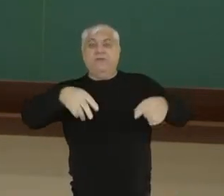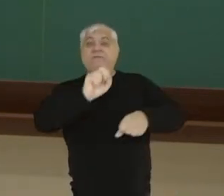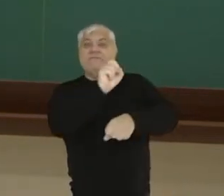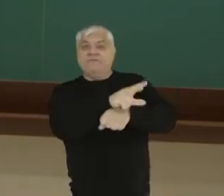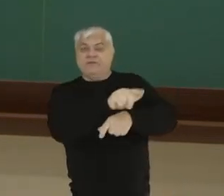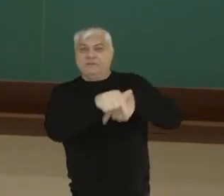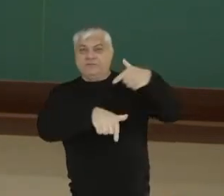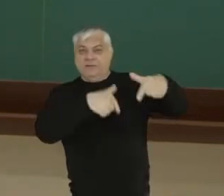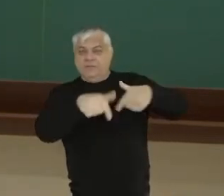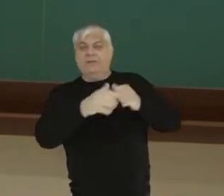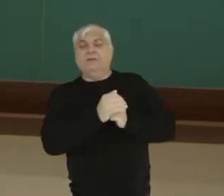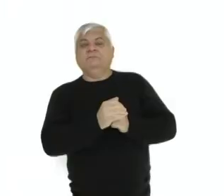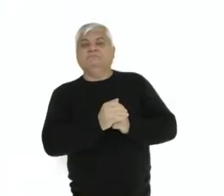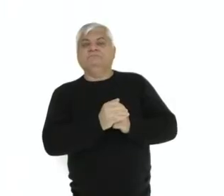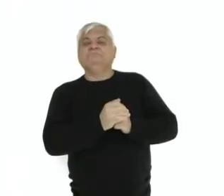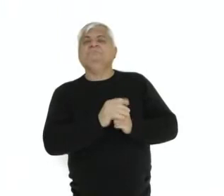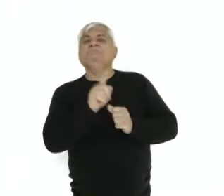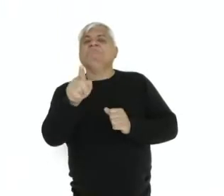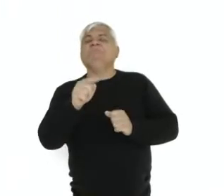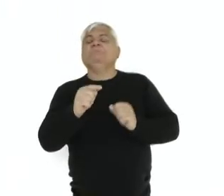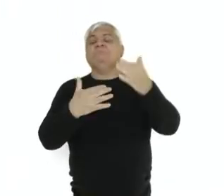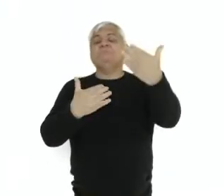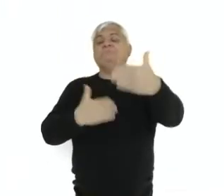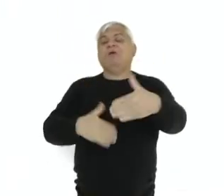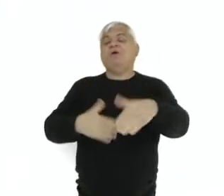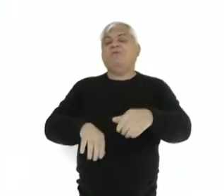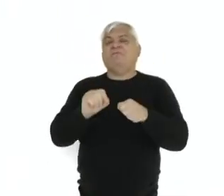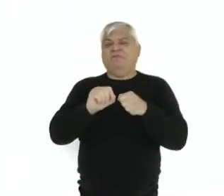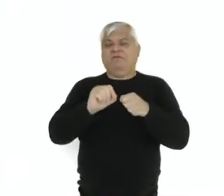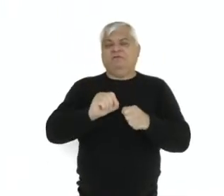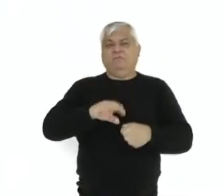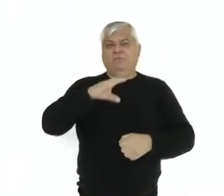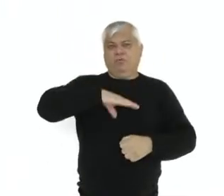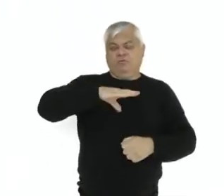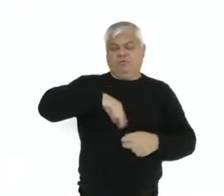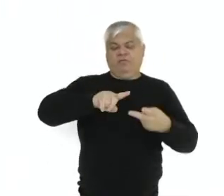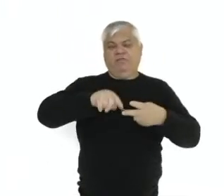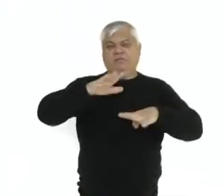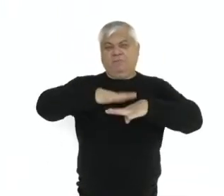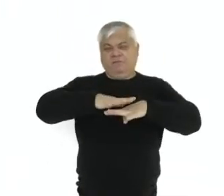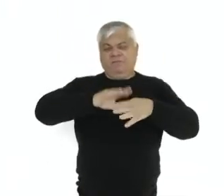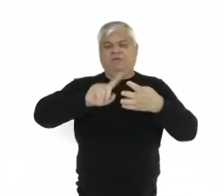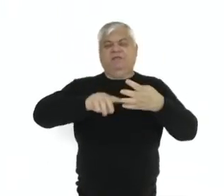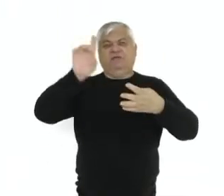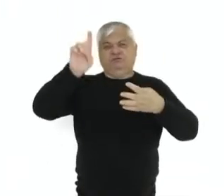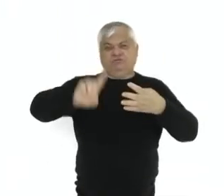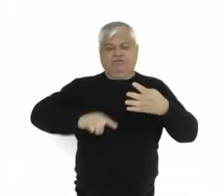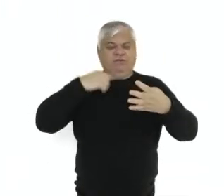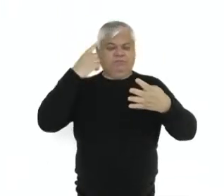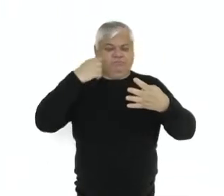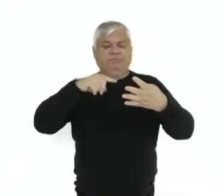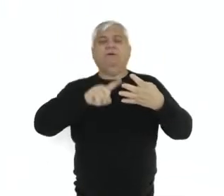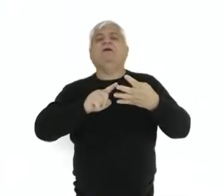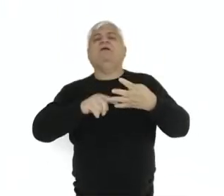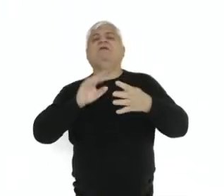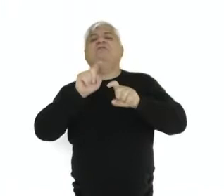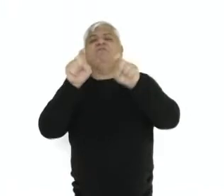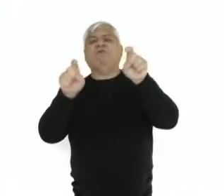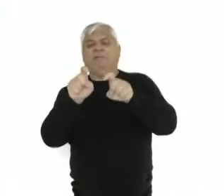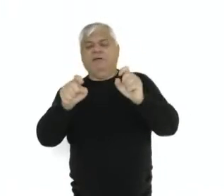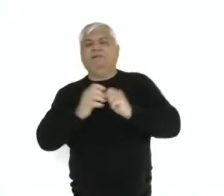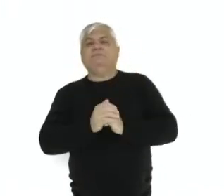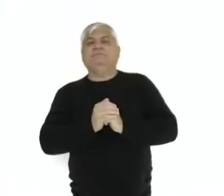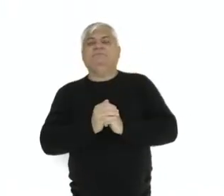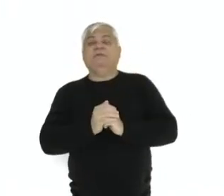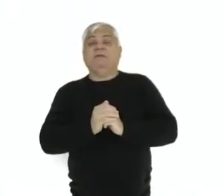emprego em uma empresa e fizeram provas de português, matemática, direito e informática. A tabela apresenta as notas obtidas pelos